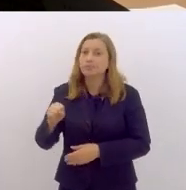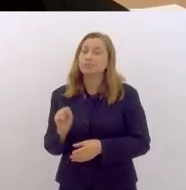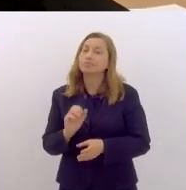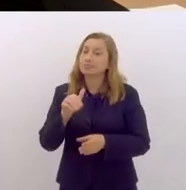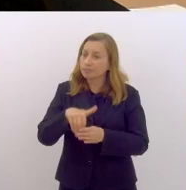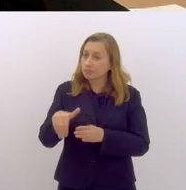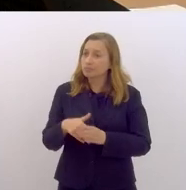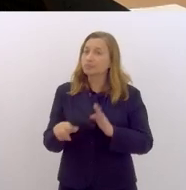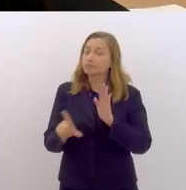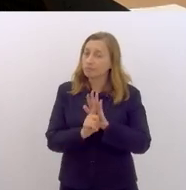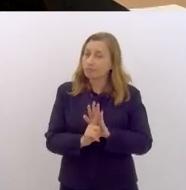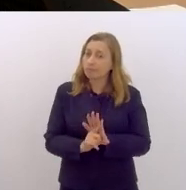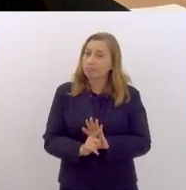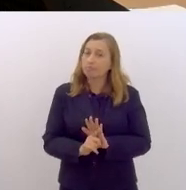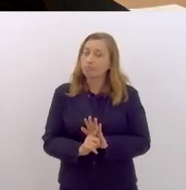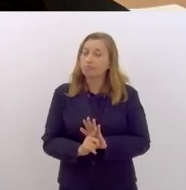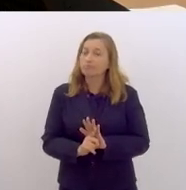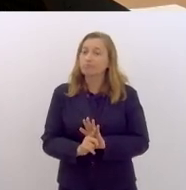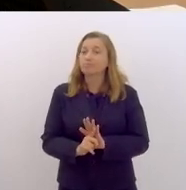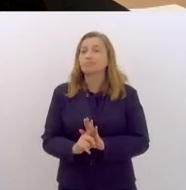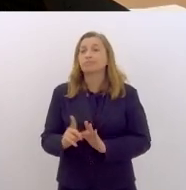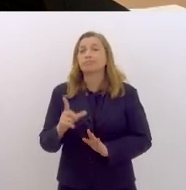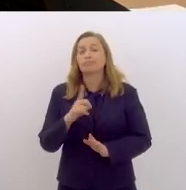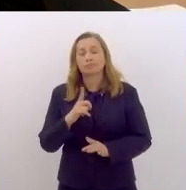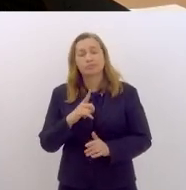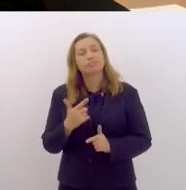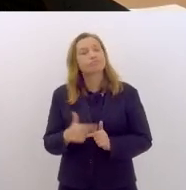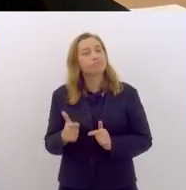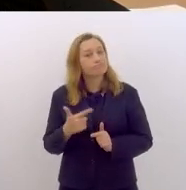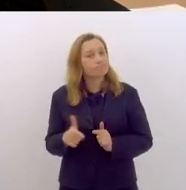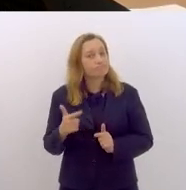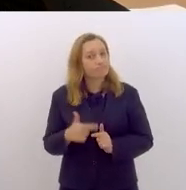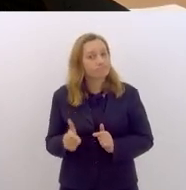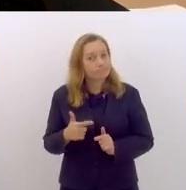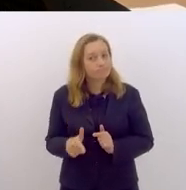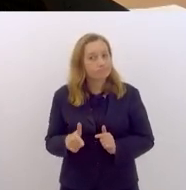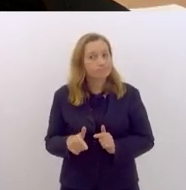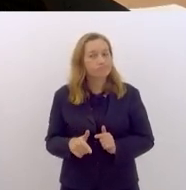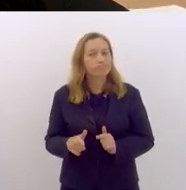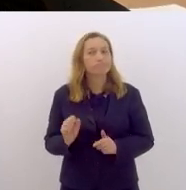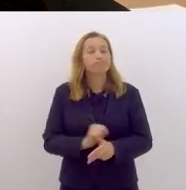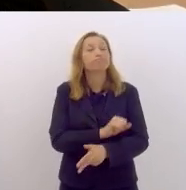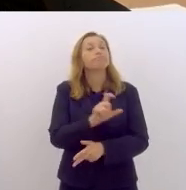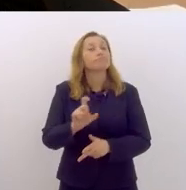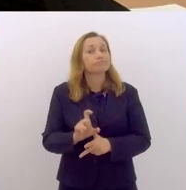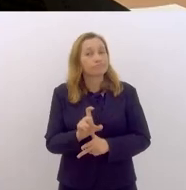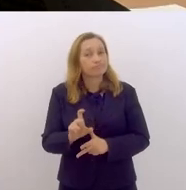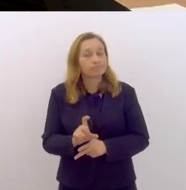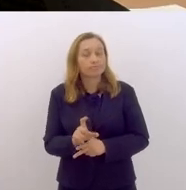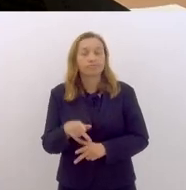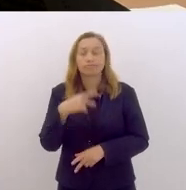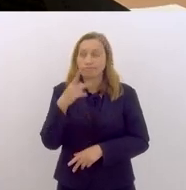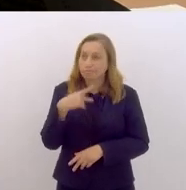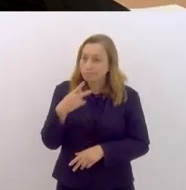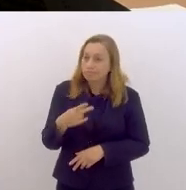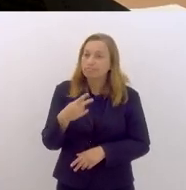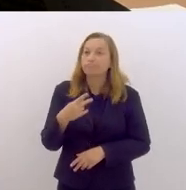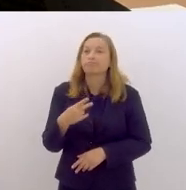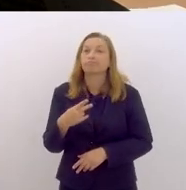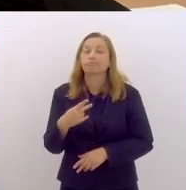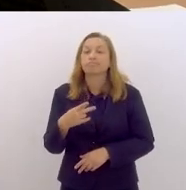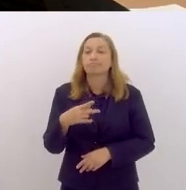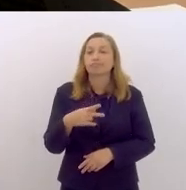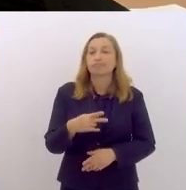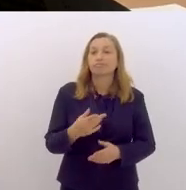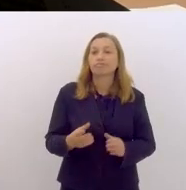lei, entretanto, houve uma problematização por parte do Poder Executivo que dizia que, ao se falar